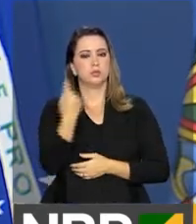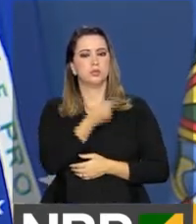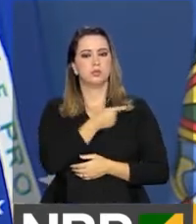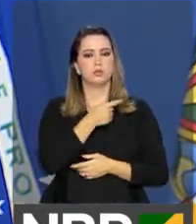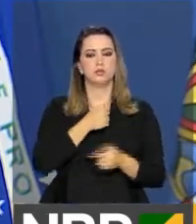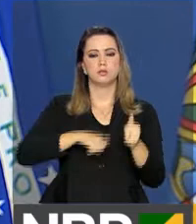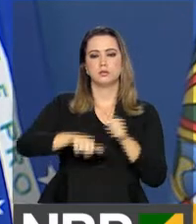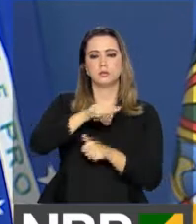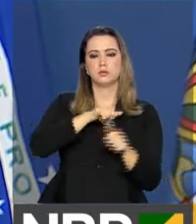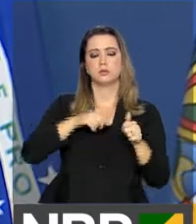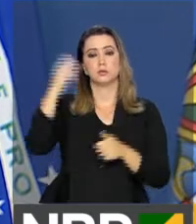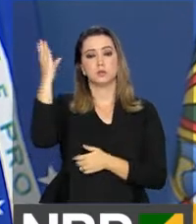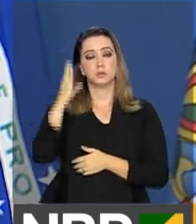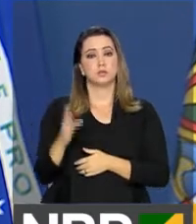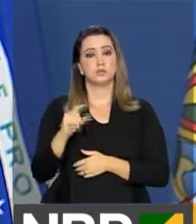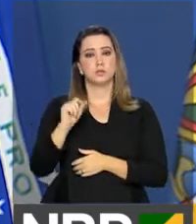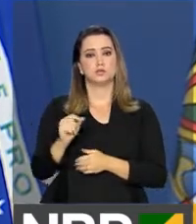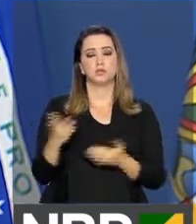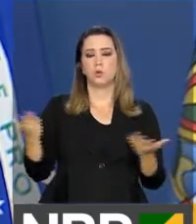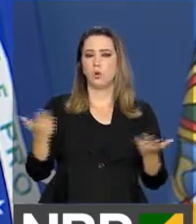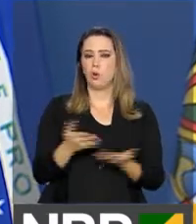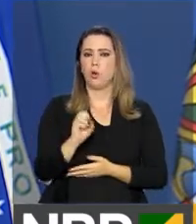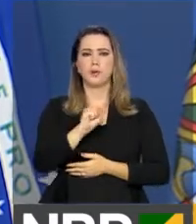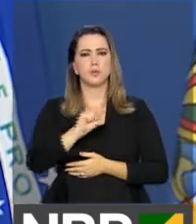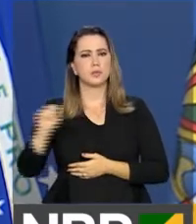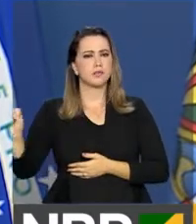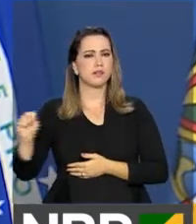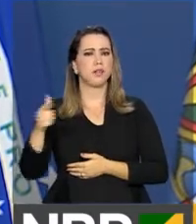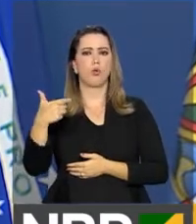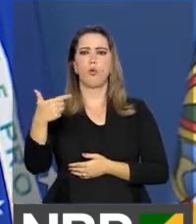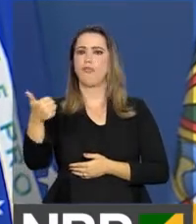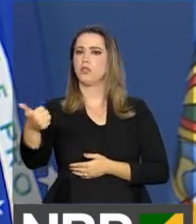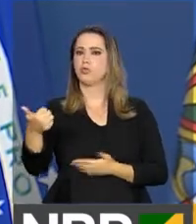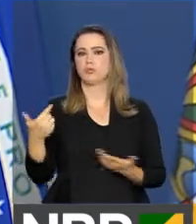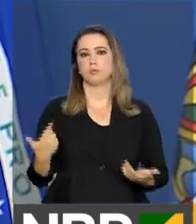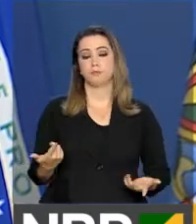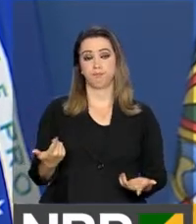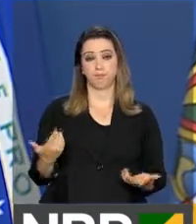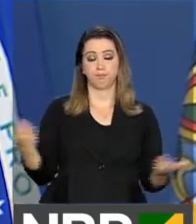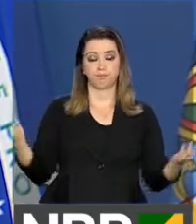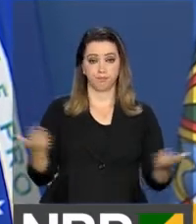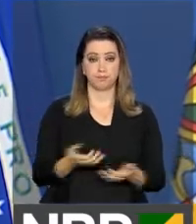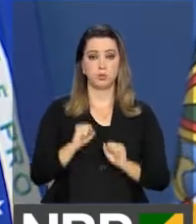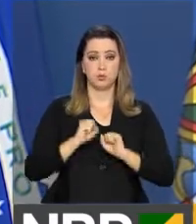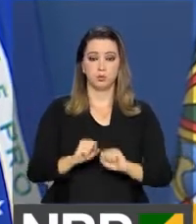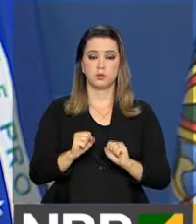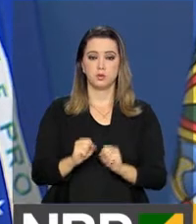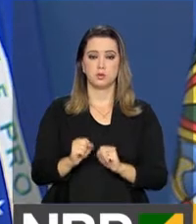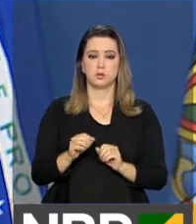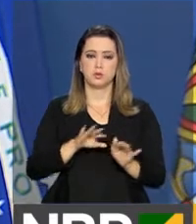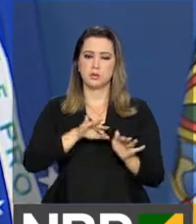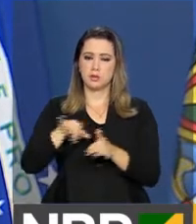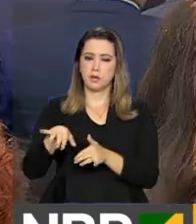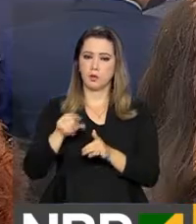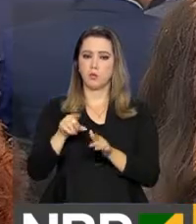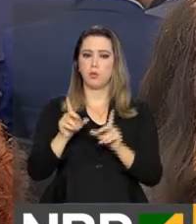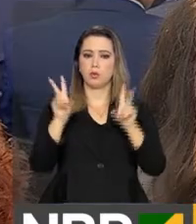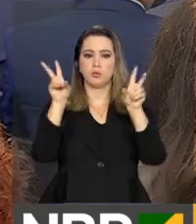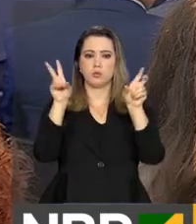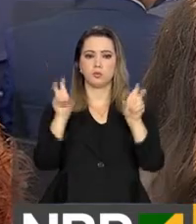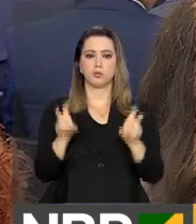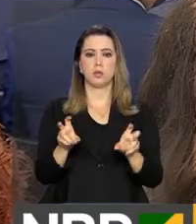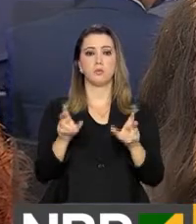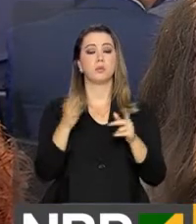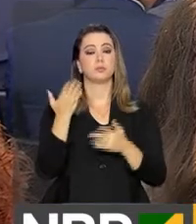o brasil para o século 21 e agora se me permitem sair um pouco do tema é que há